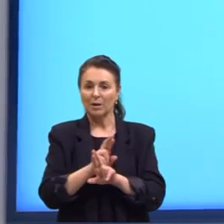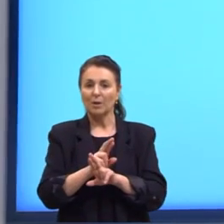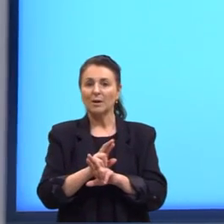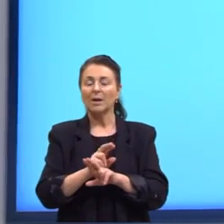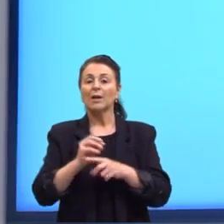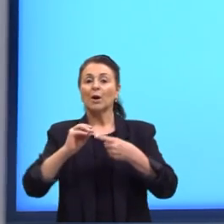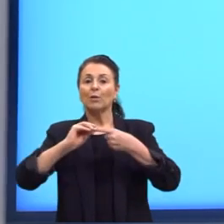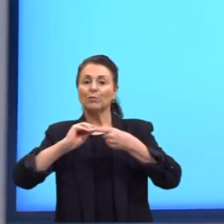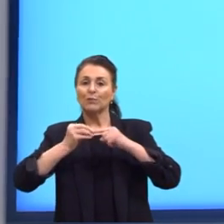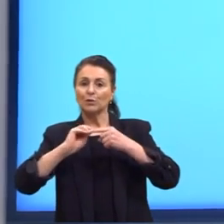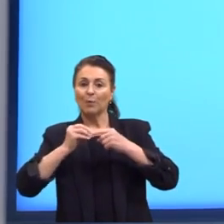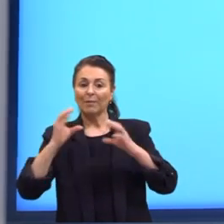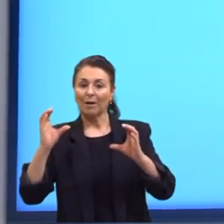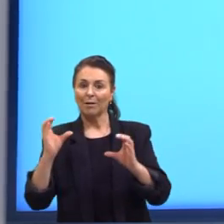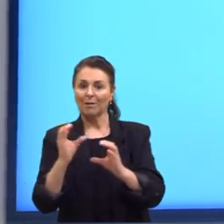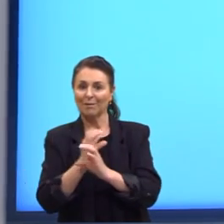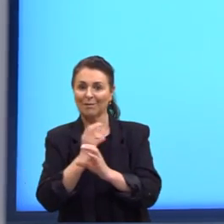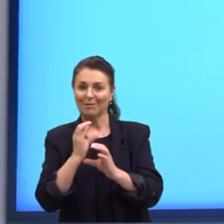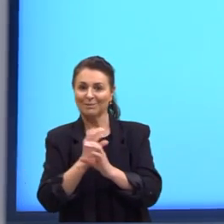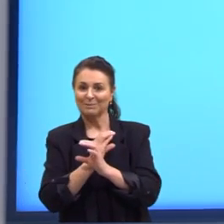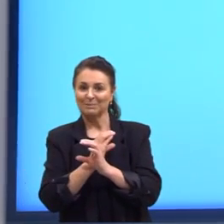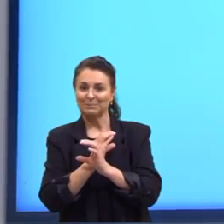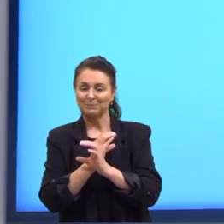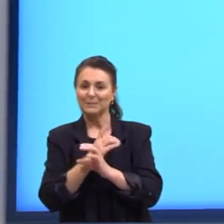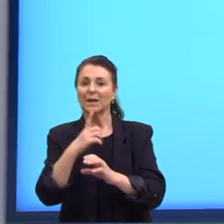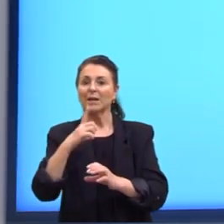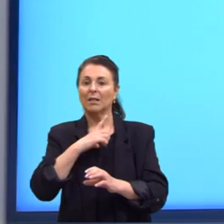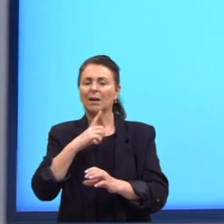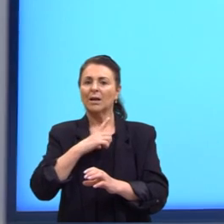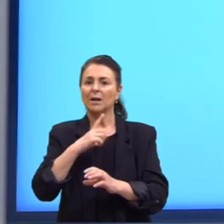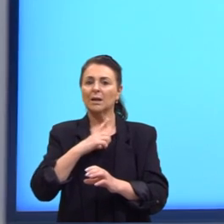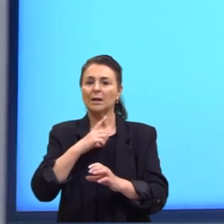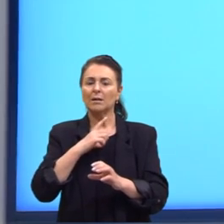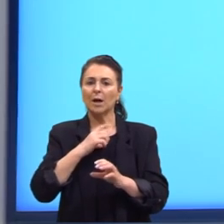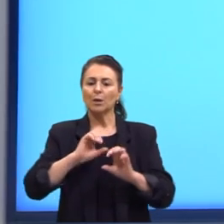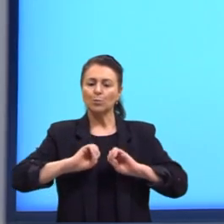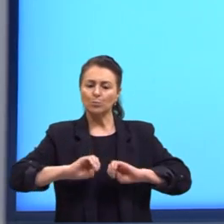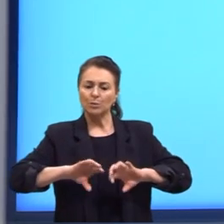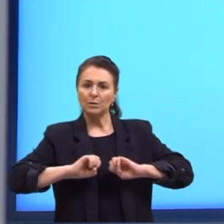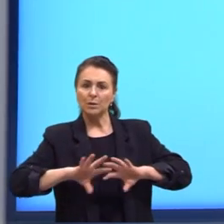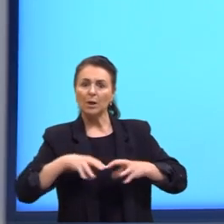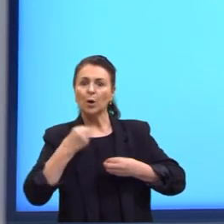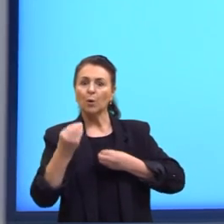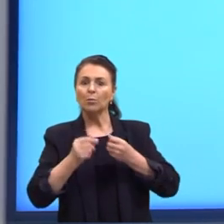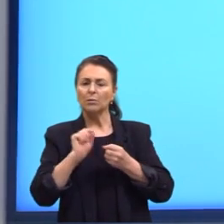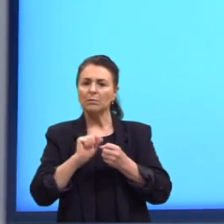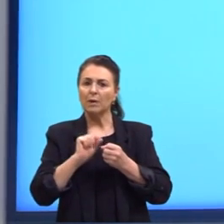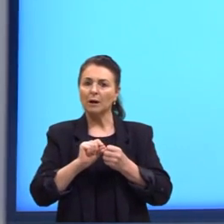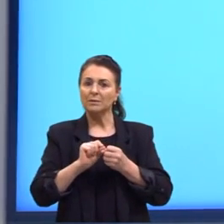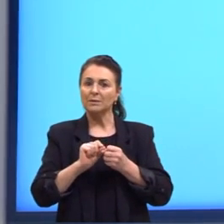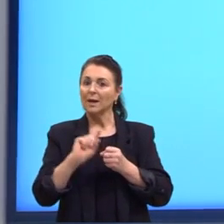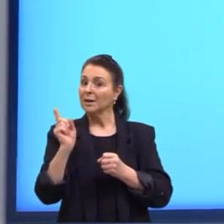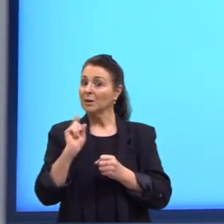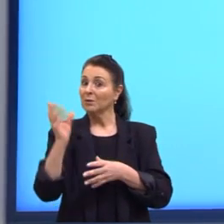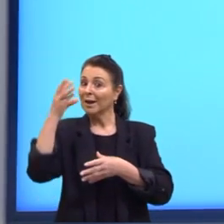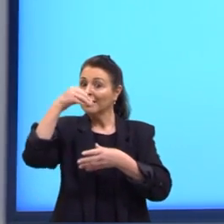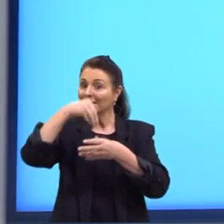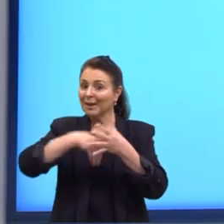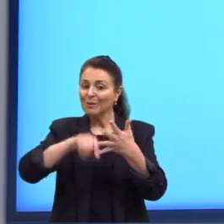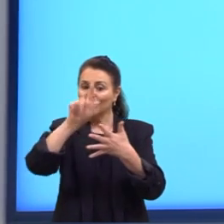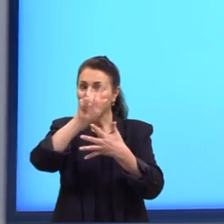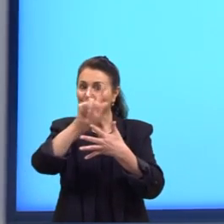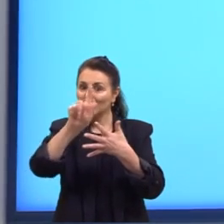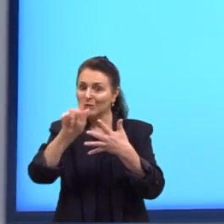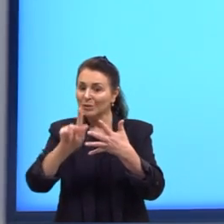feijoada completa e nela gente tem uma receita de feijoada que não está colocada dentro do